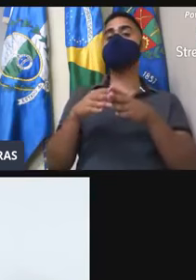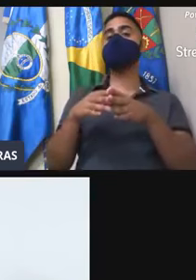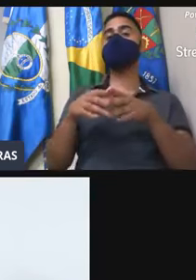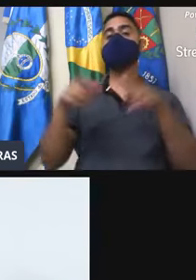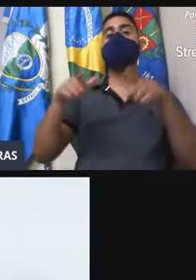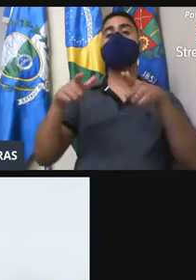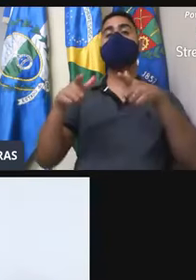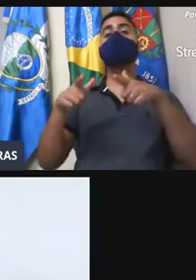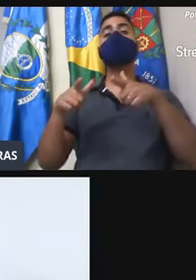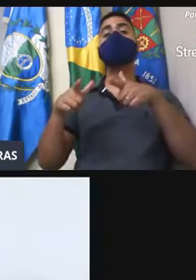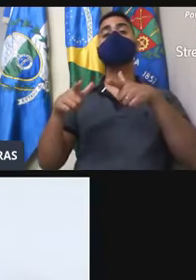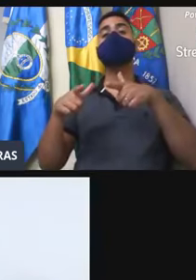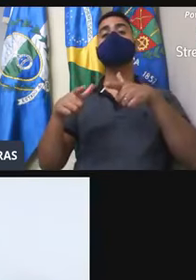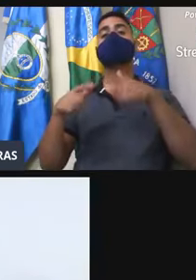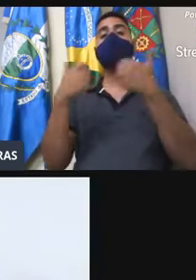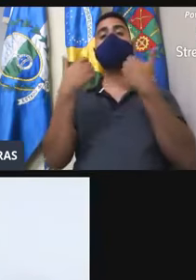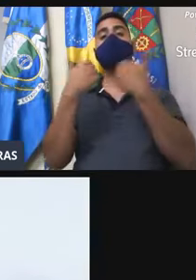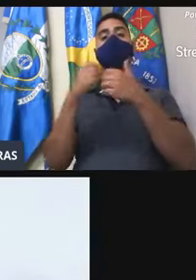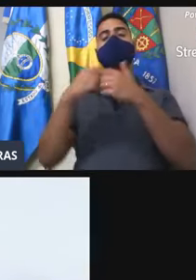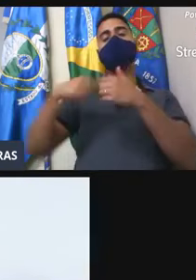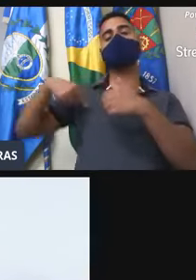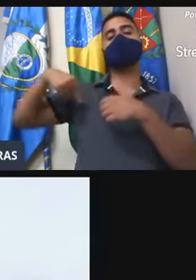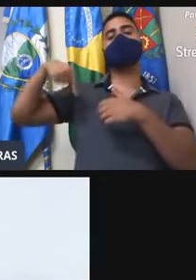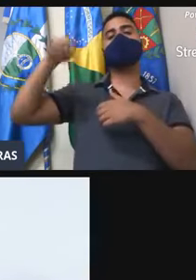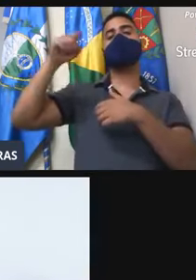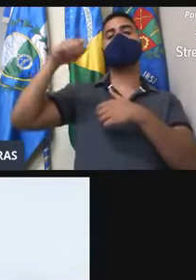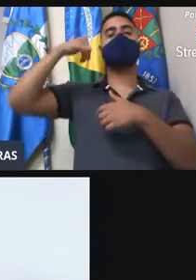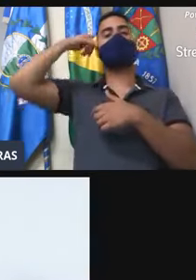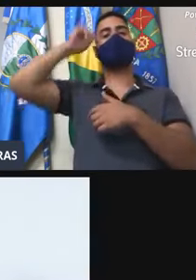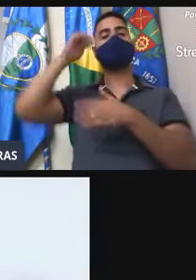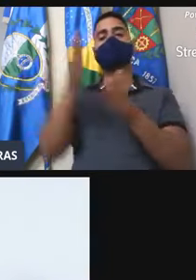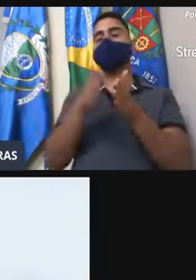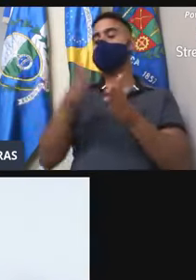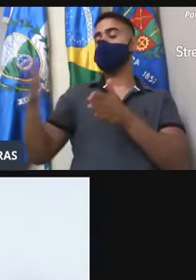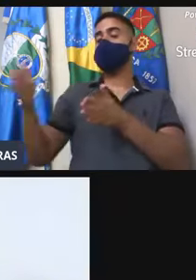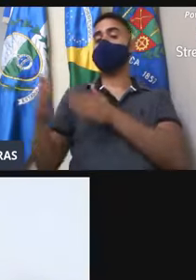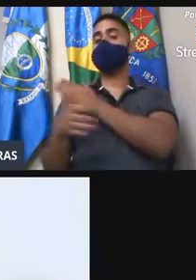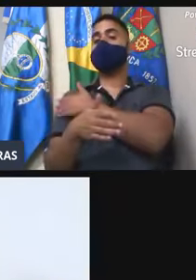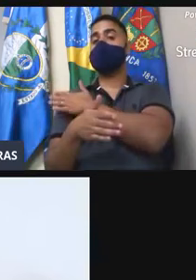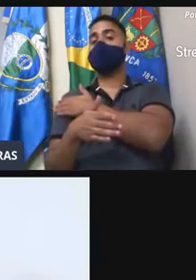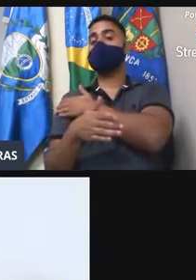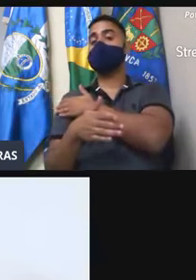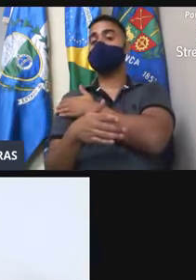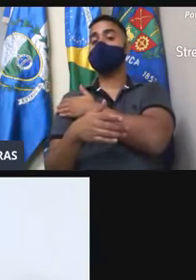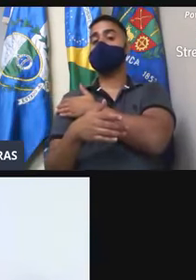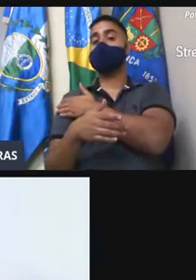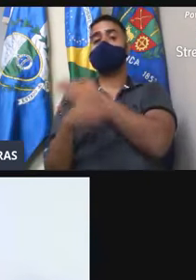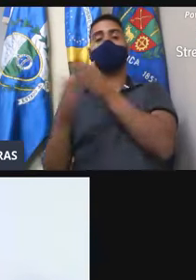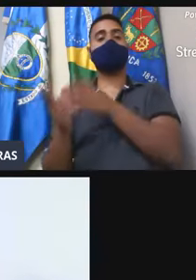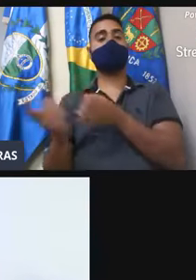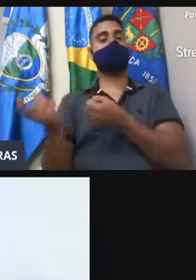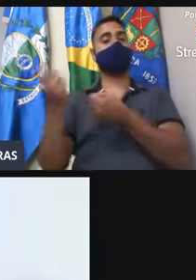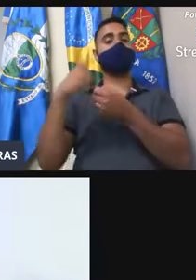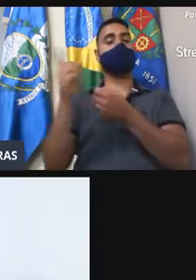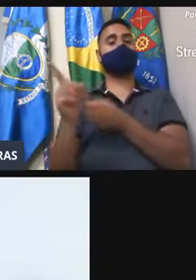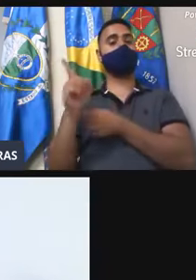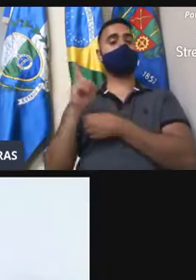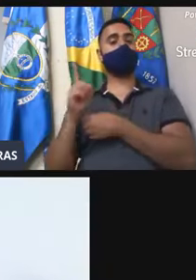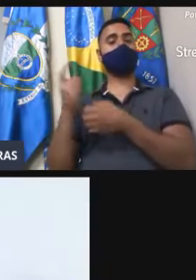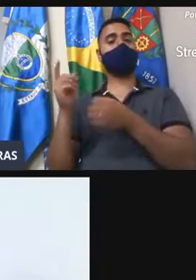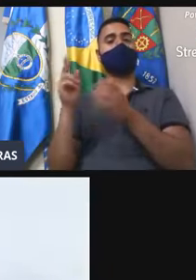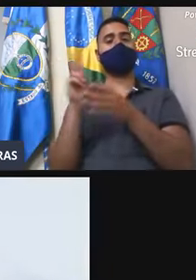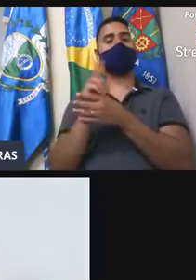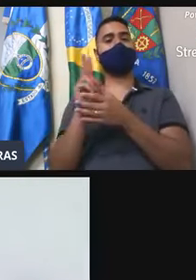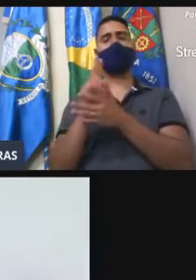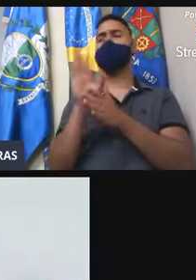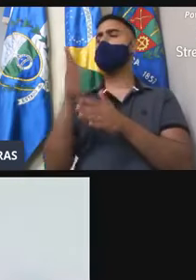né? Em direção à Barra do Piraí, seria do lado direito. Porque em direção à Valença, ali próximo à entrada da Chinesinha,